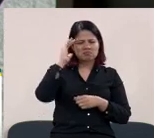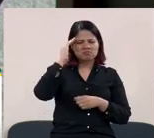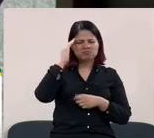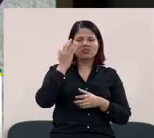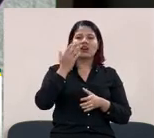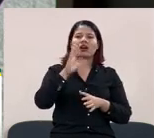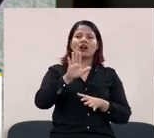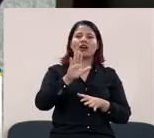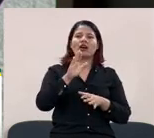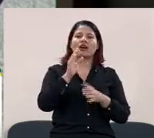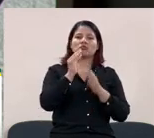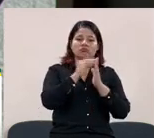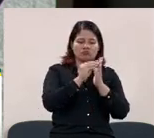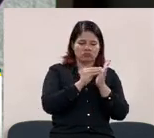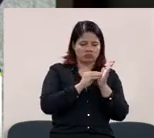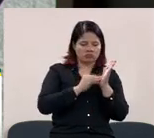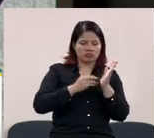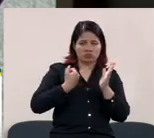eles